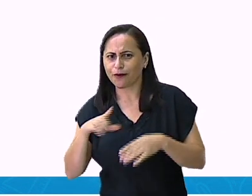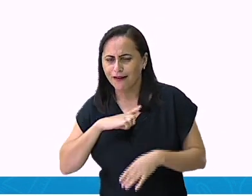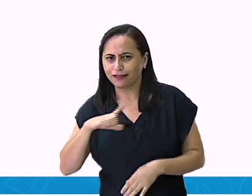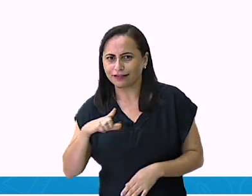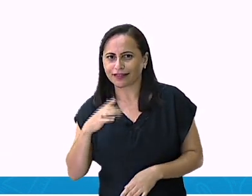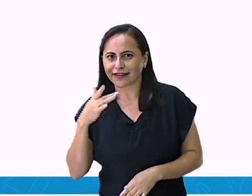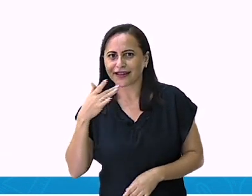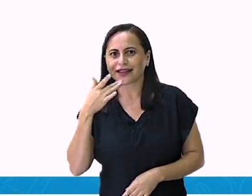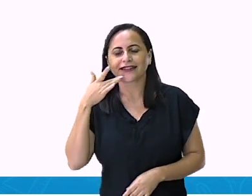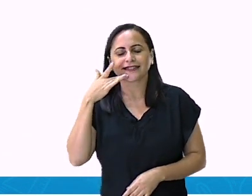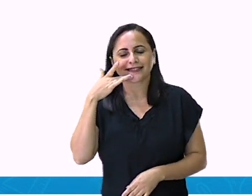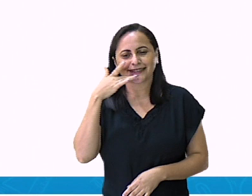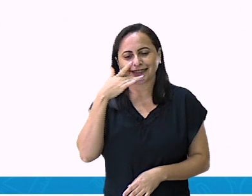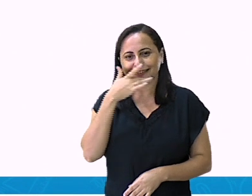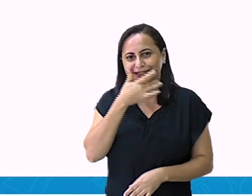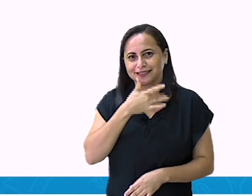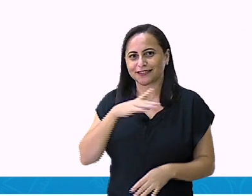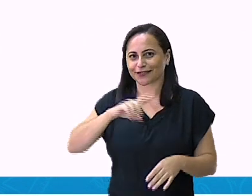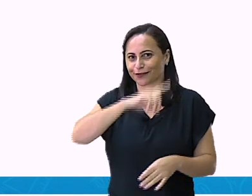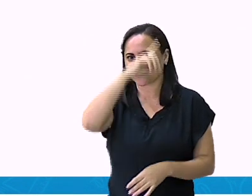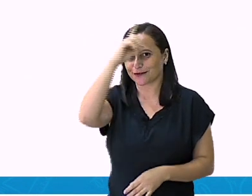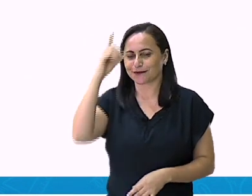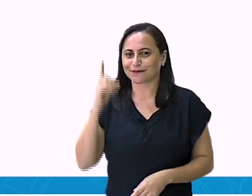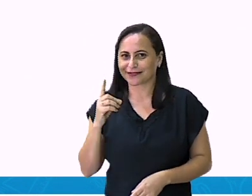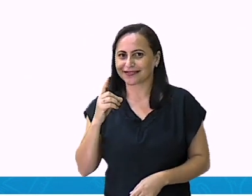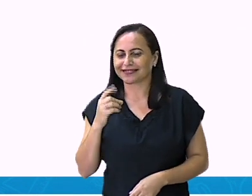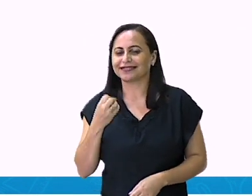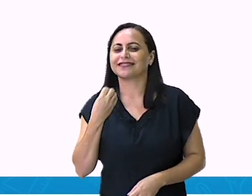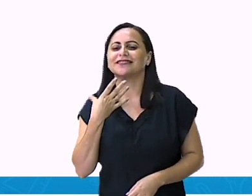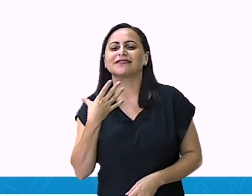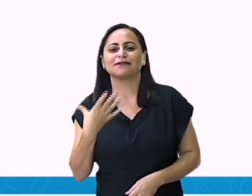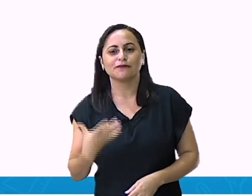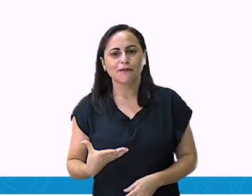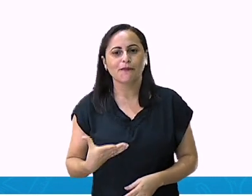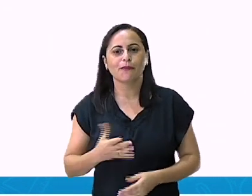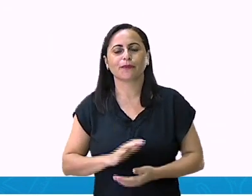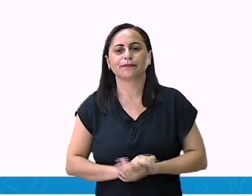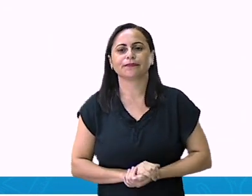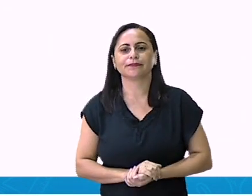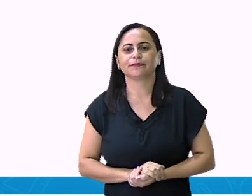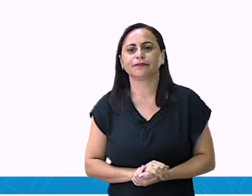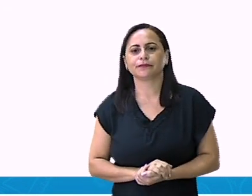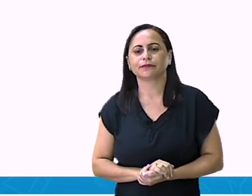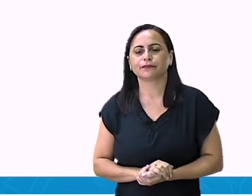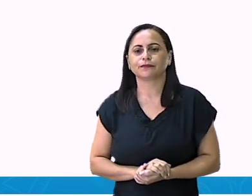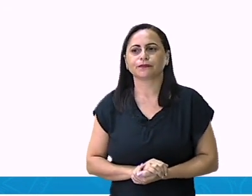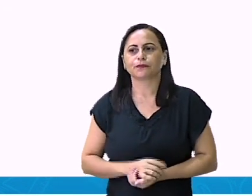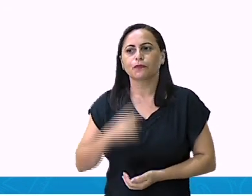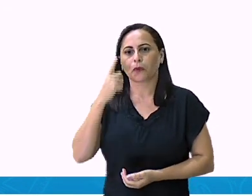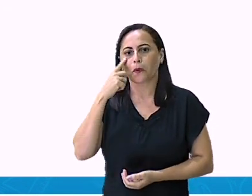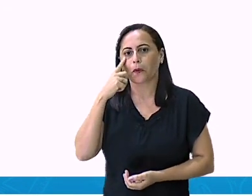domingo? Ah, muito bem, crianças.